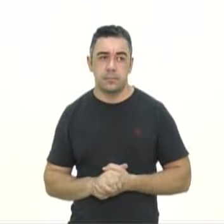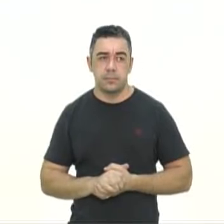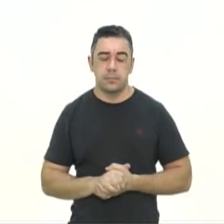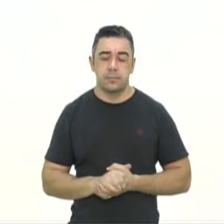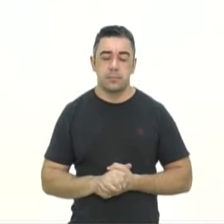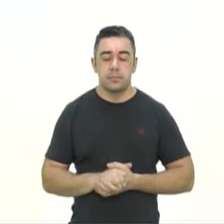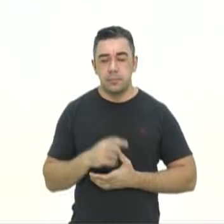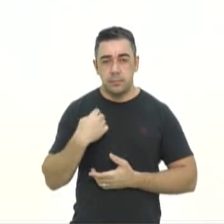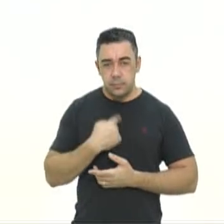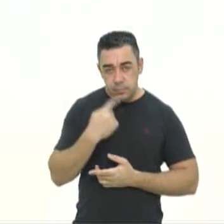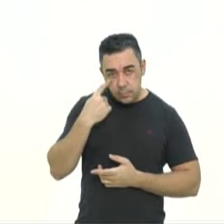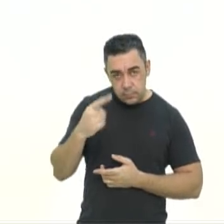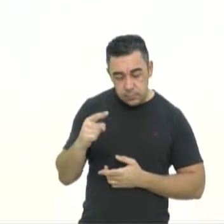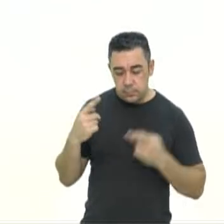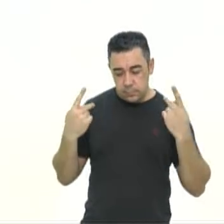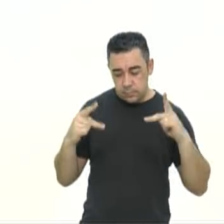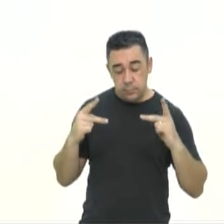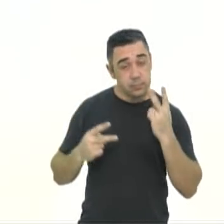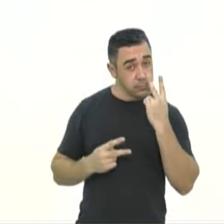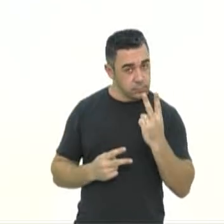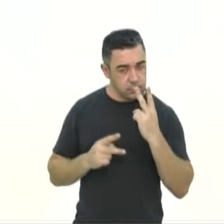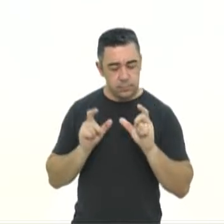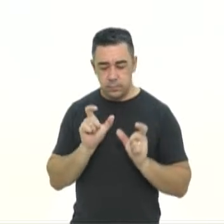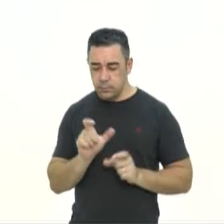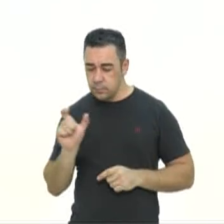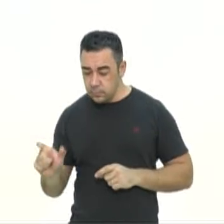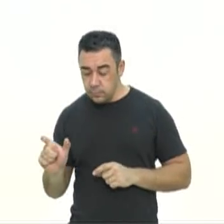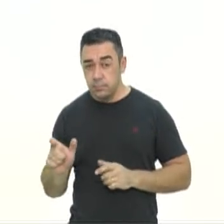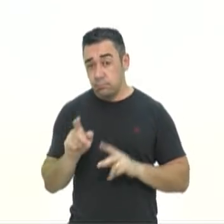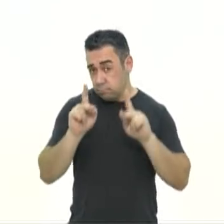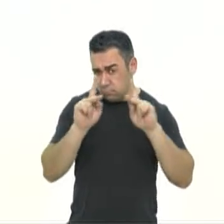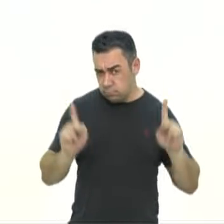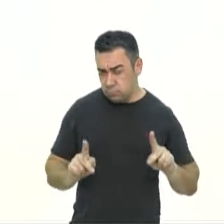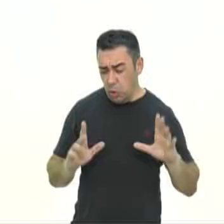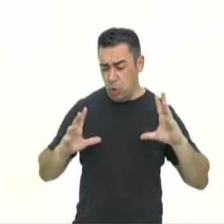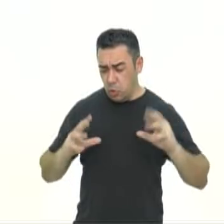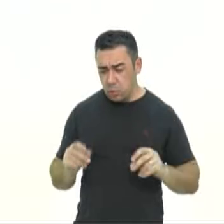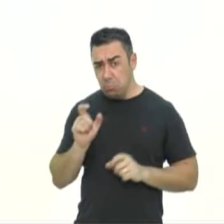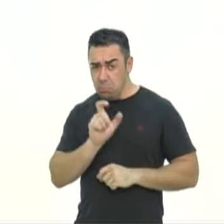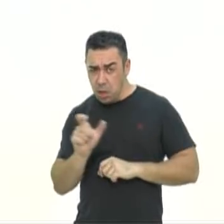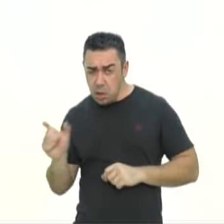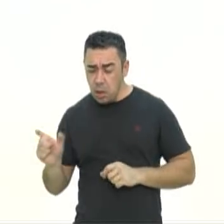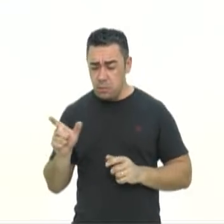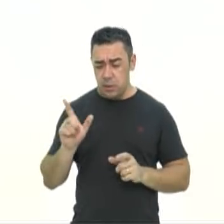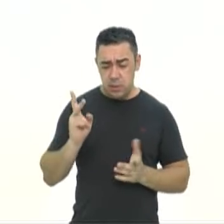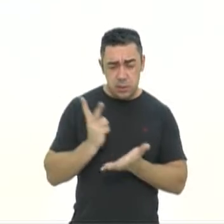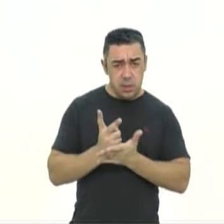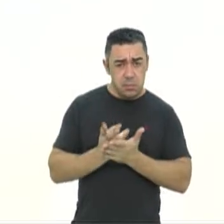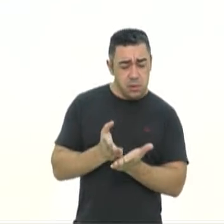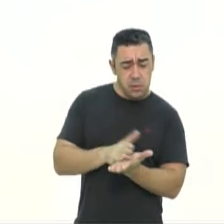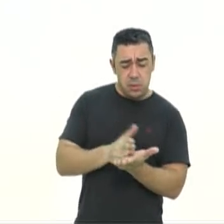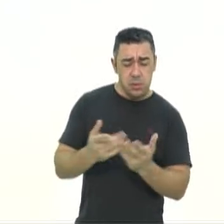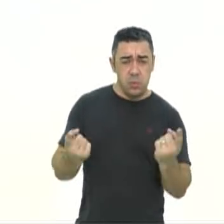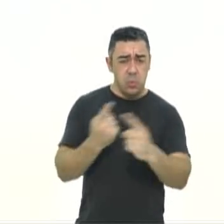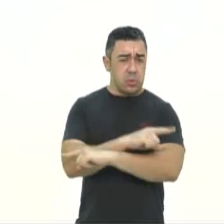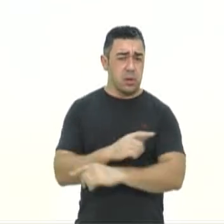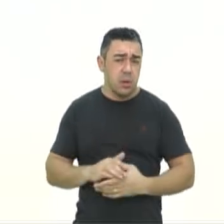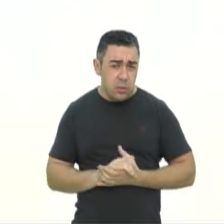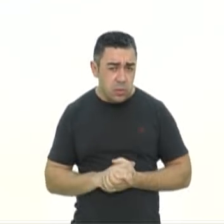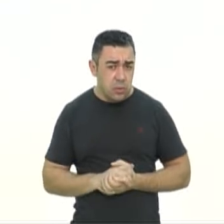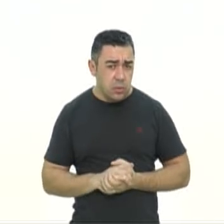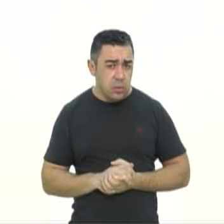não havemos de ver num sermão duas palavras em paz, todas hão de estar sempre em fronteira com o seu contrário. Então,